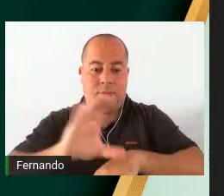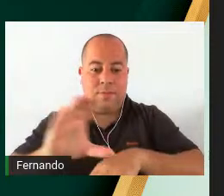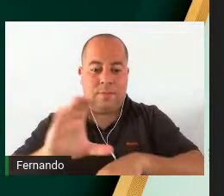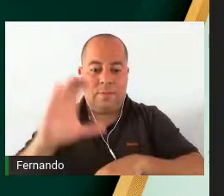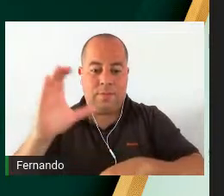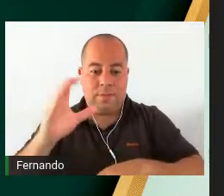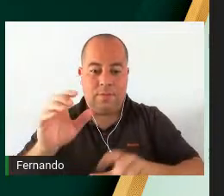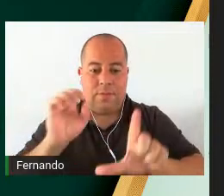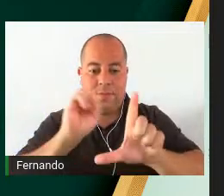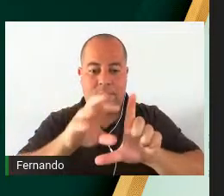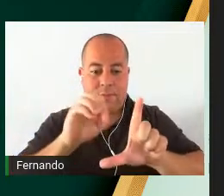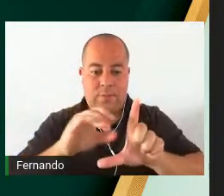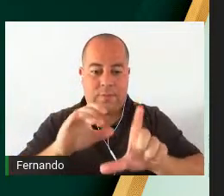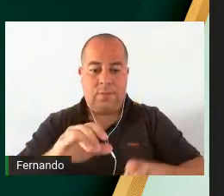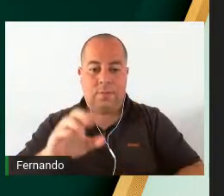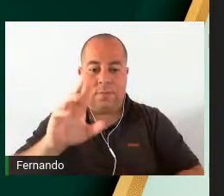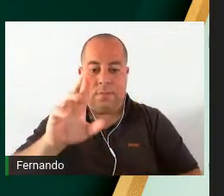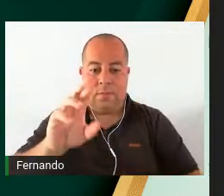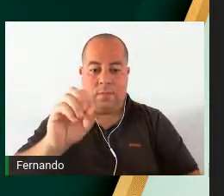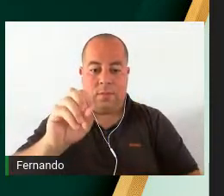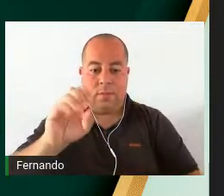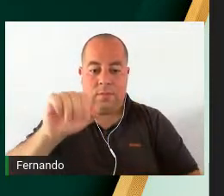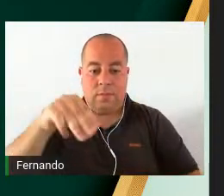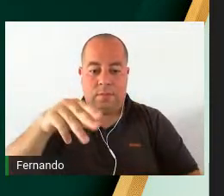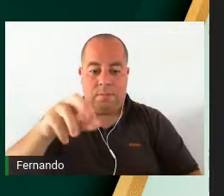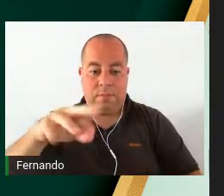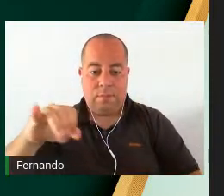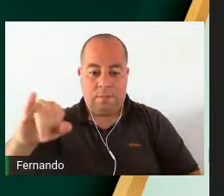né, Rosimere e a Juliana. Sucesso a todos vocês.